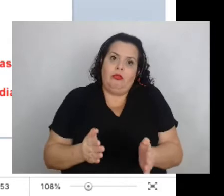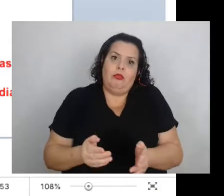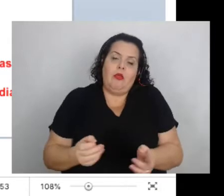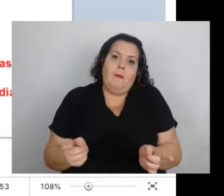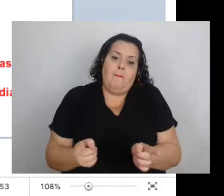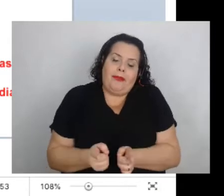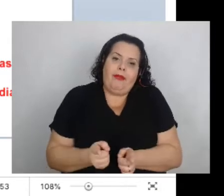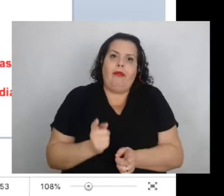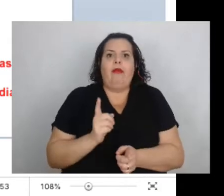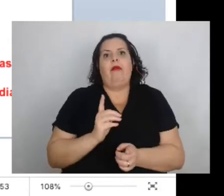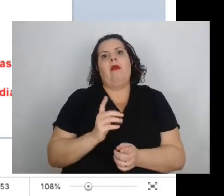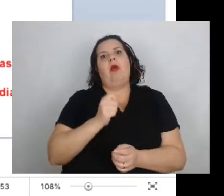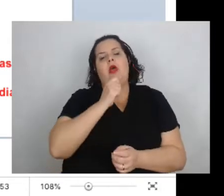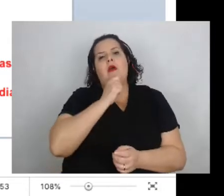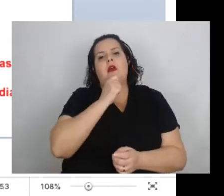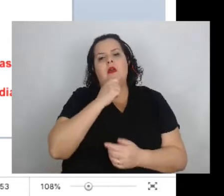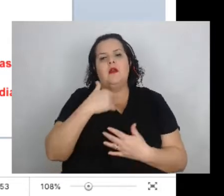são